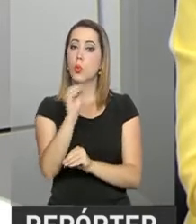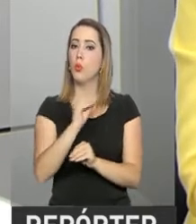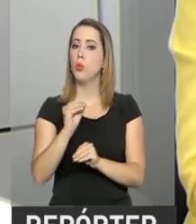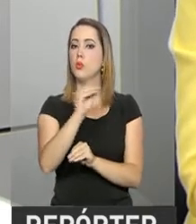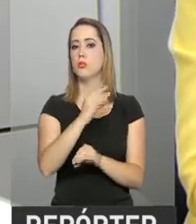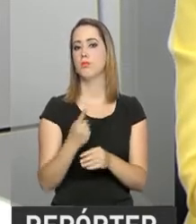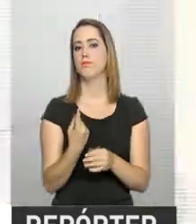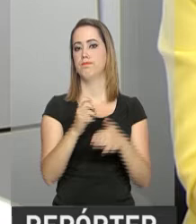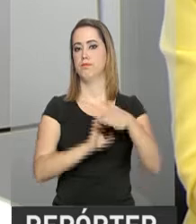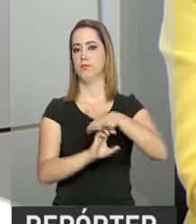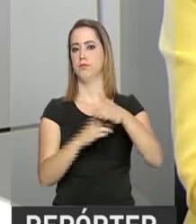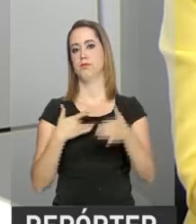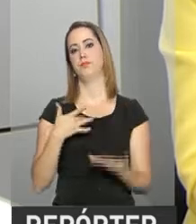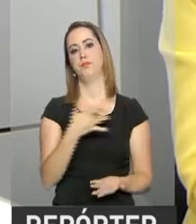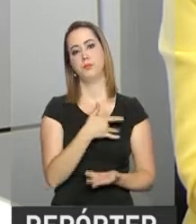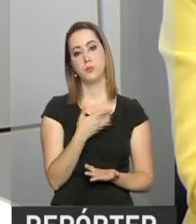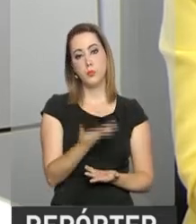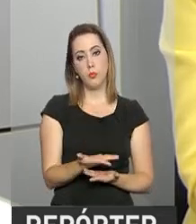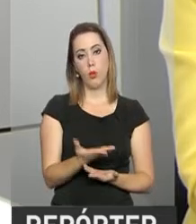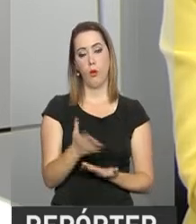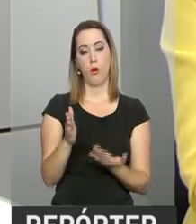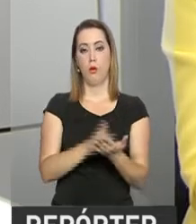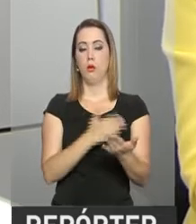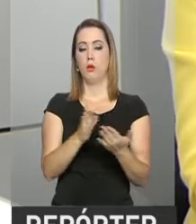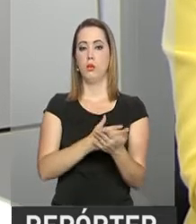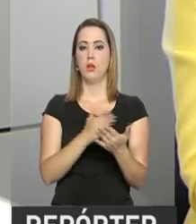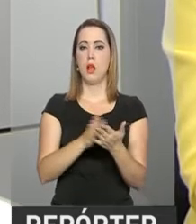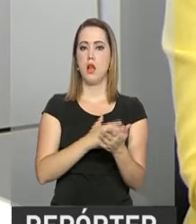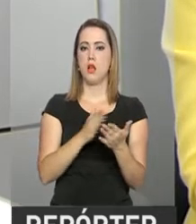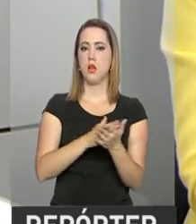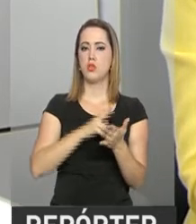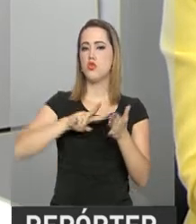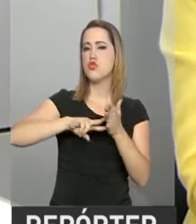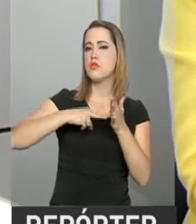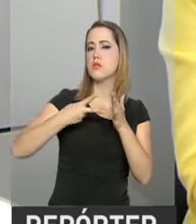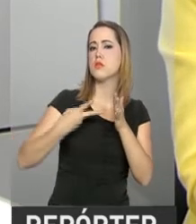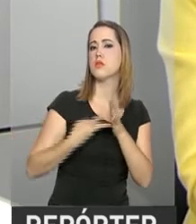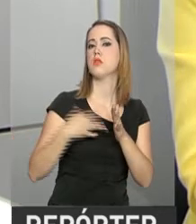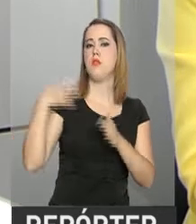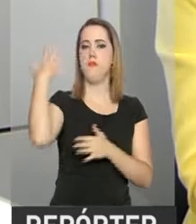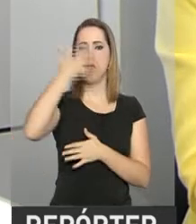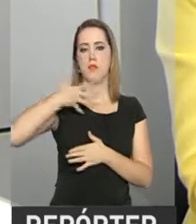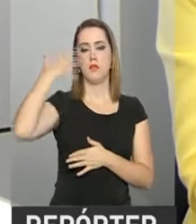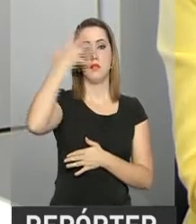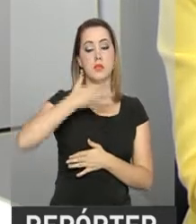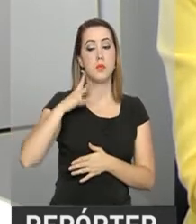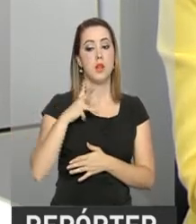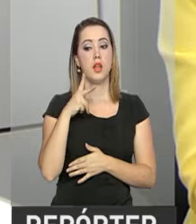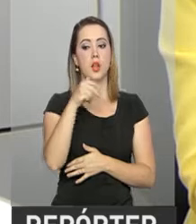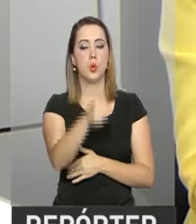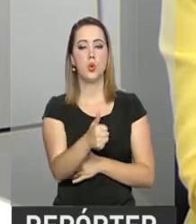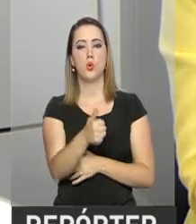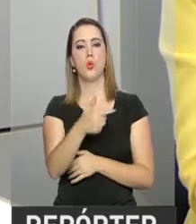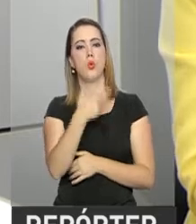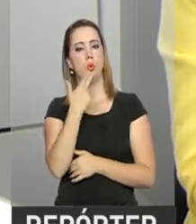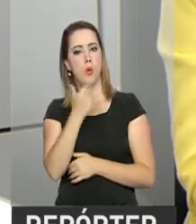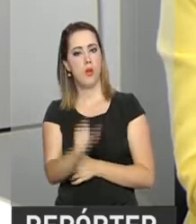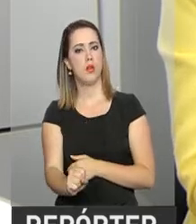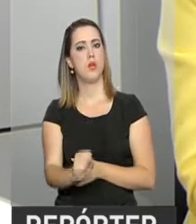pela sua operadora. A cartilha vem traduzir um normativo para uma linguagem que